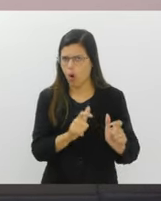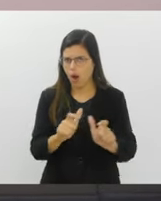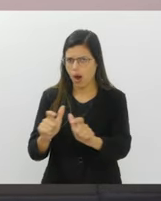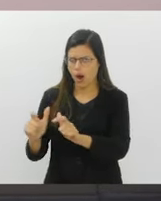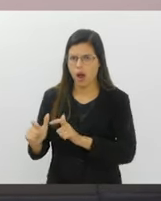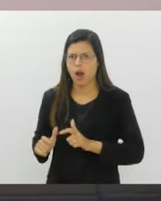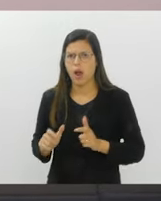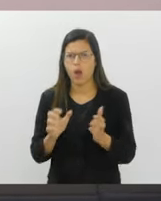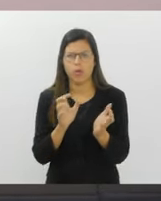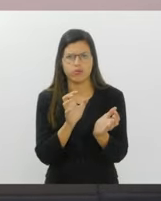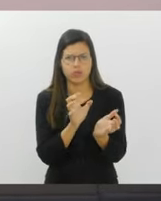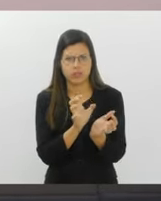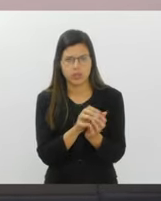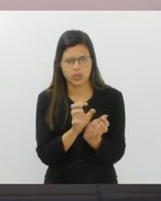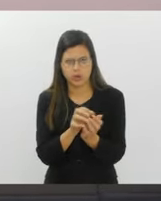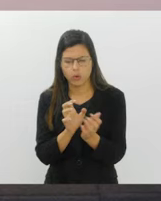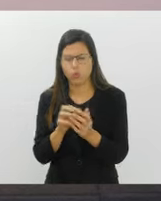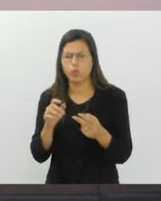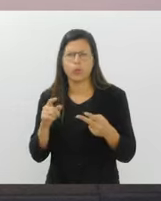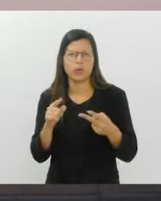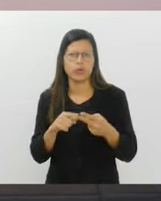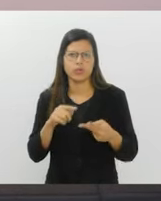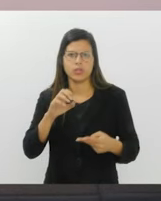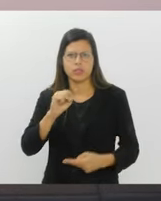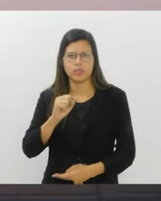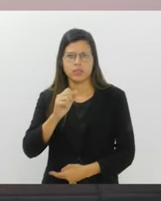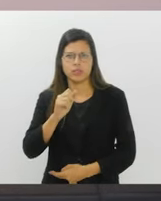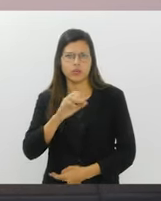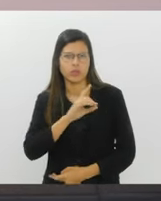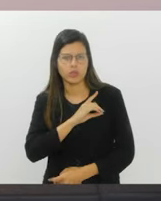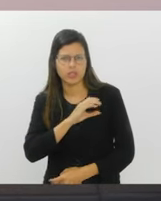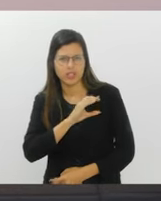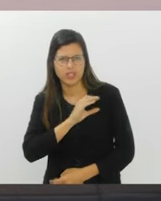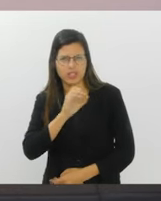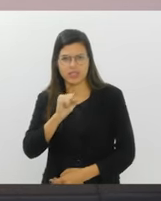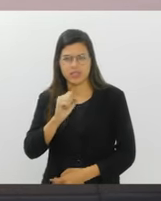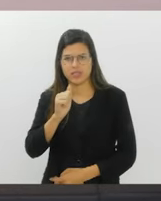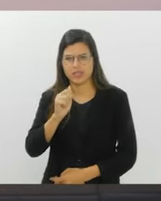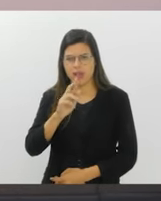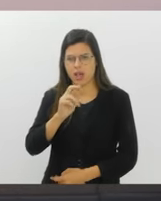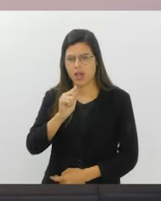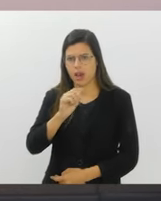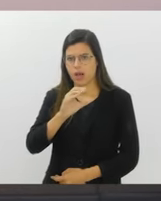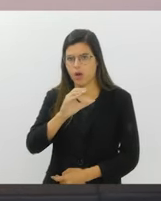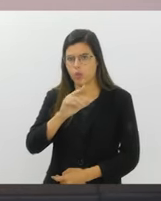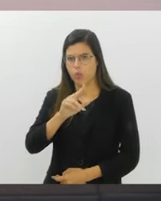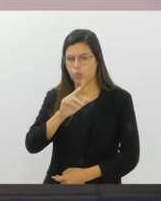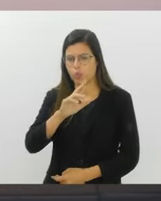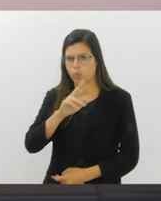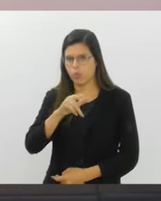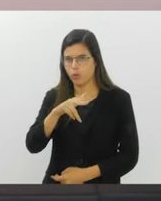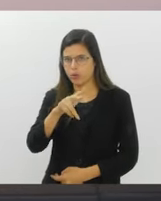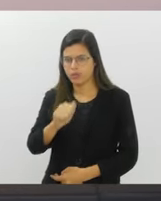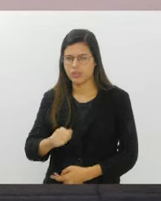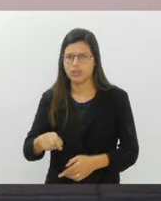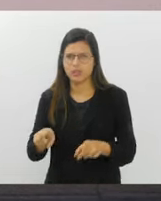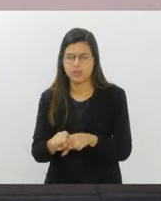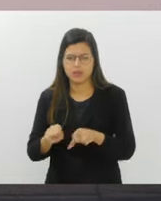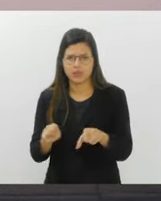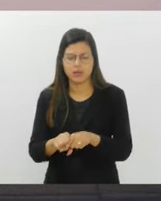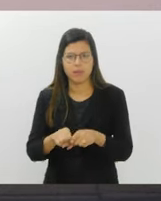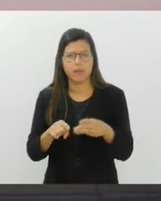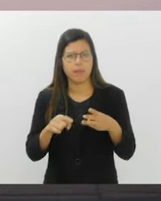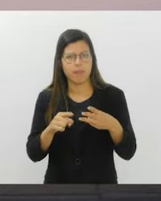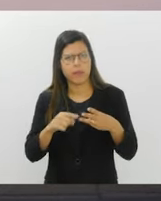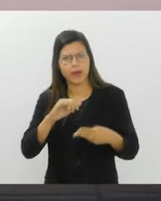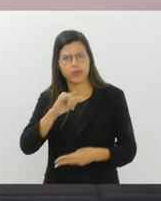Santa Cruz, quanto de Saracuruna, quanto de Japeri, deputado Ratinho é